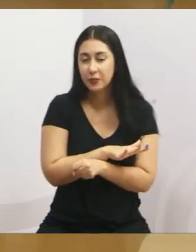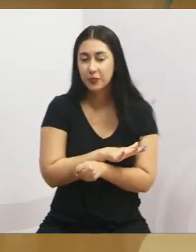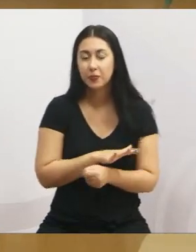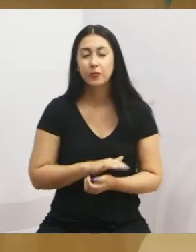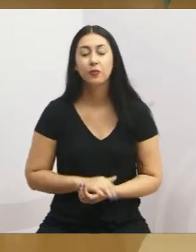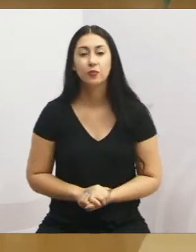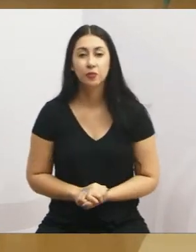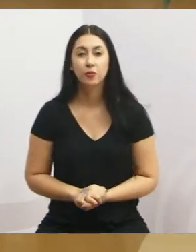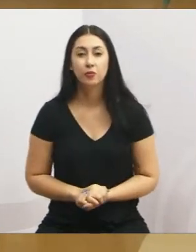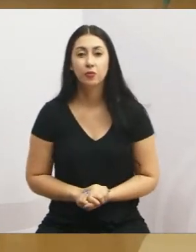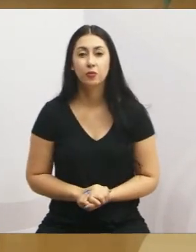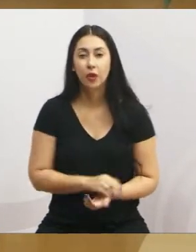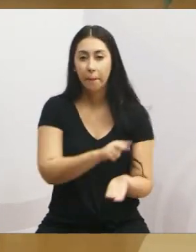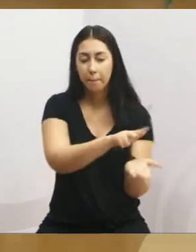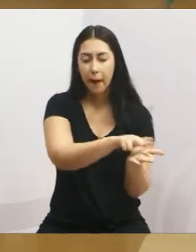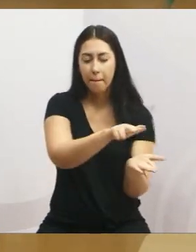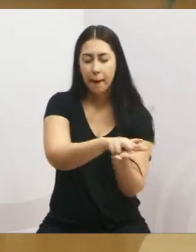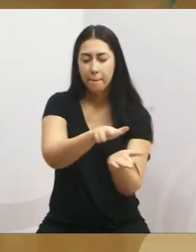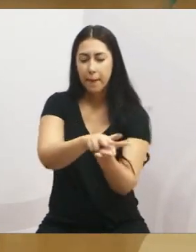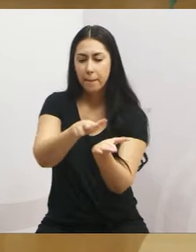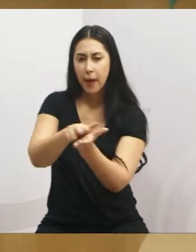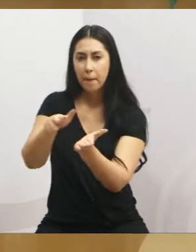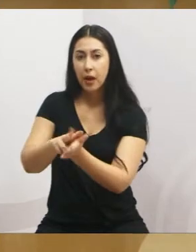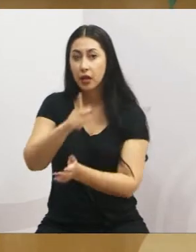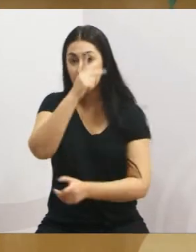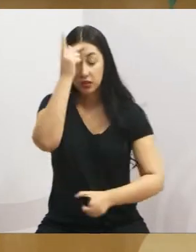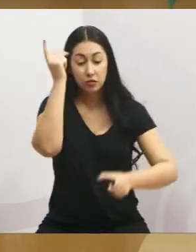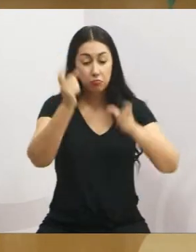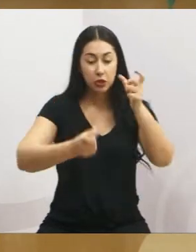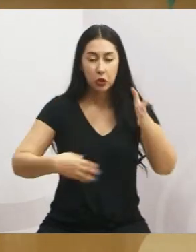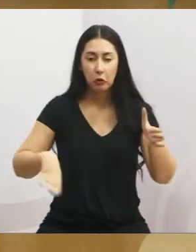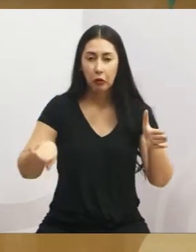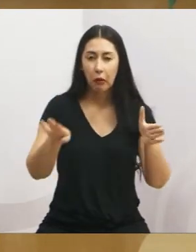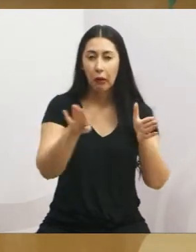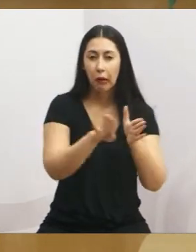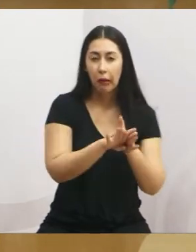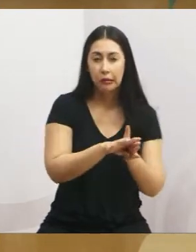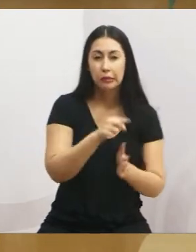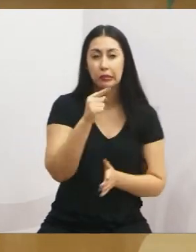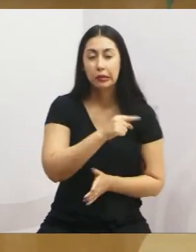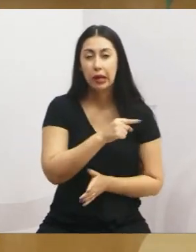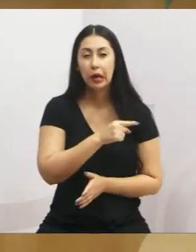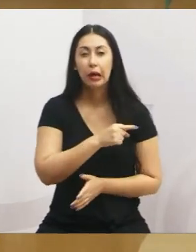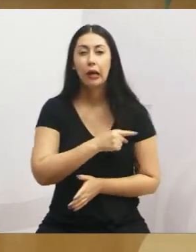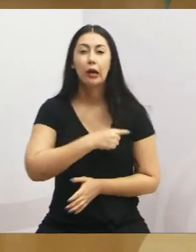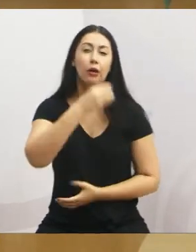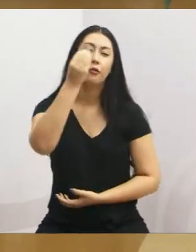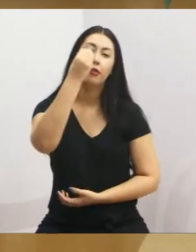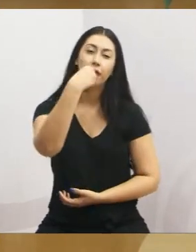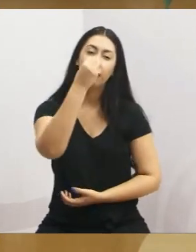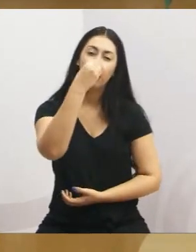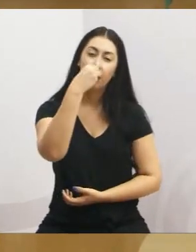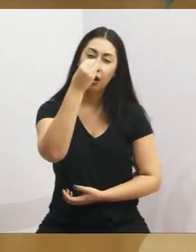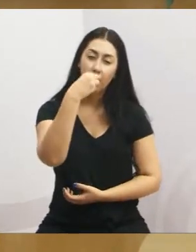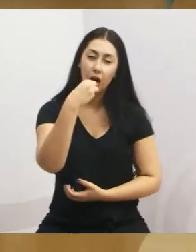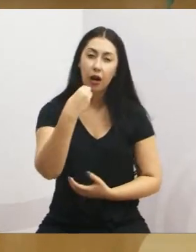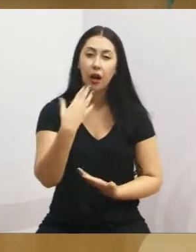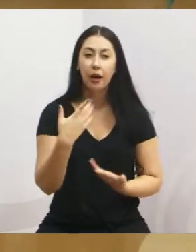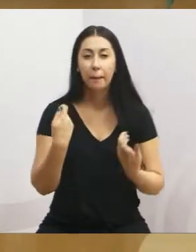demandados, as pessoas chegando em situação de vulnerabilidade para